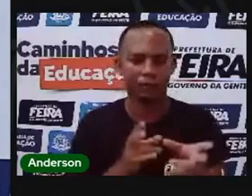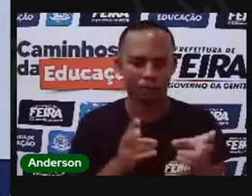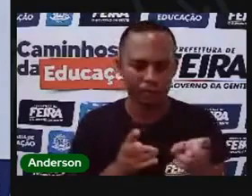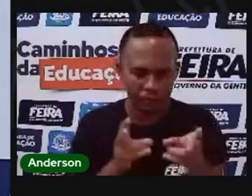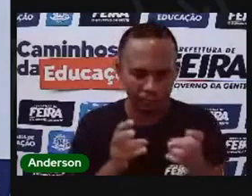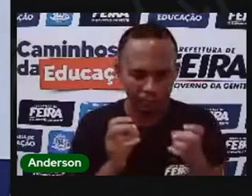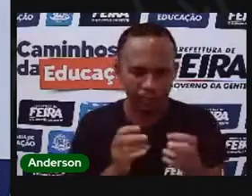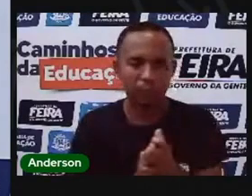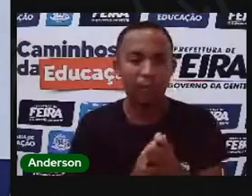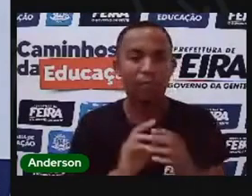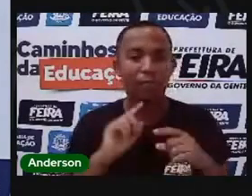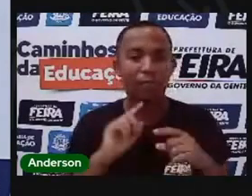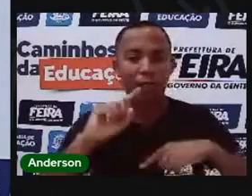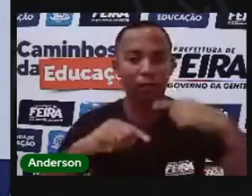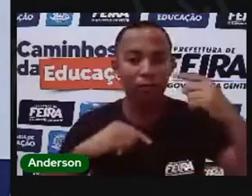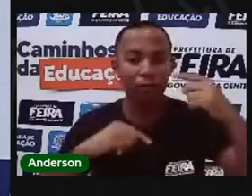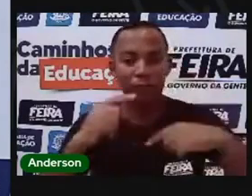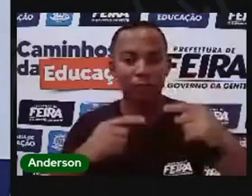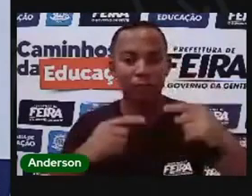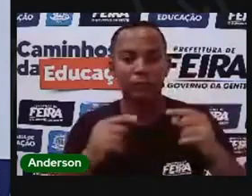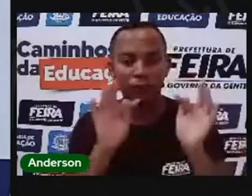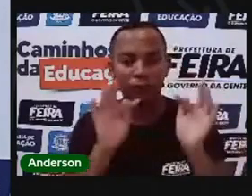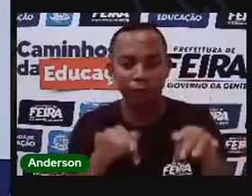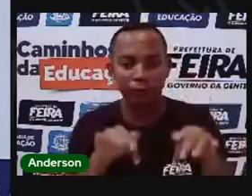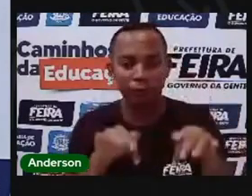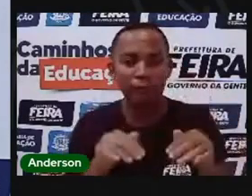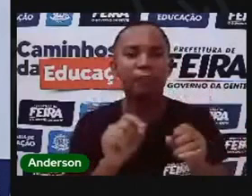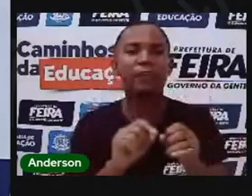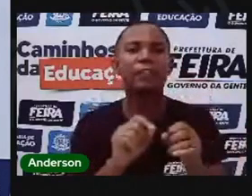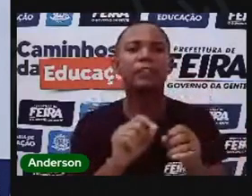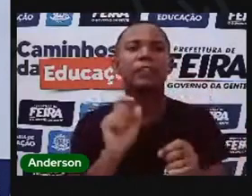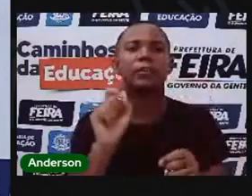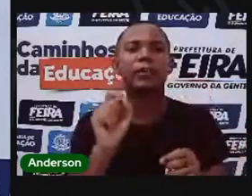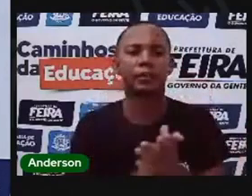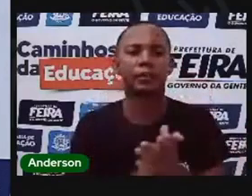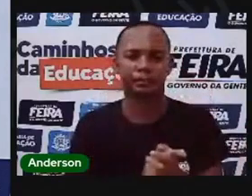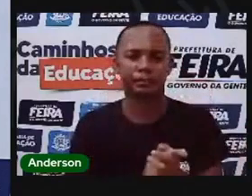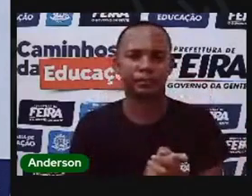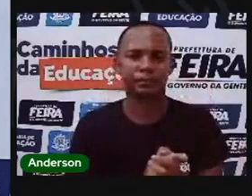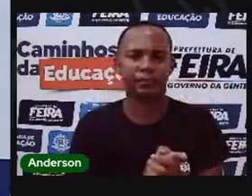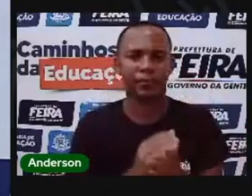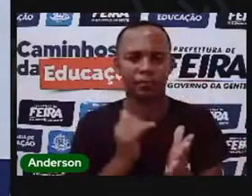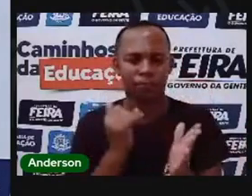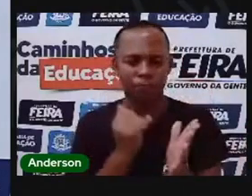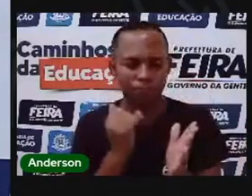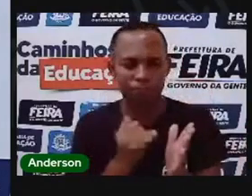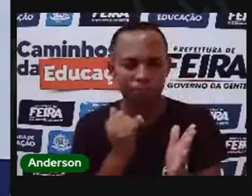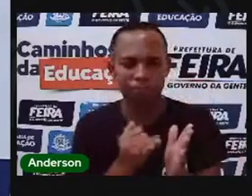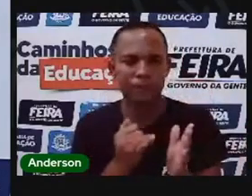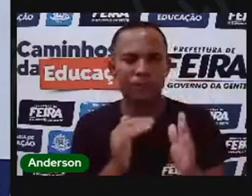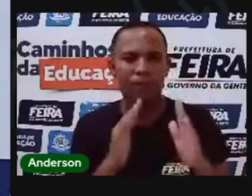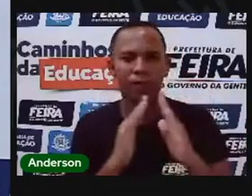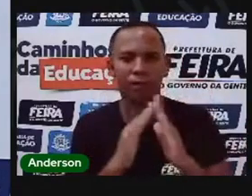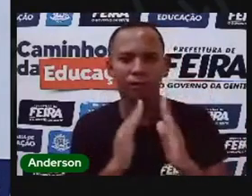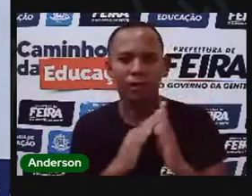observando e depois que eu terminar esse meu experimento, o que é que eu vou fazer? Fazer as considerações, relatar com as pessoas da minha residência,